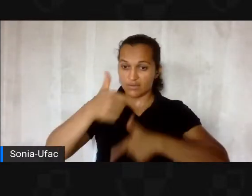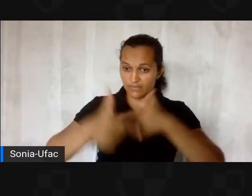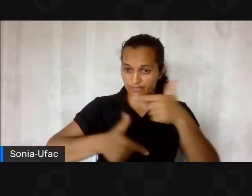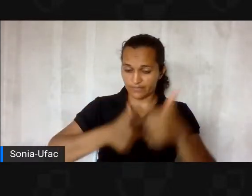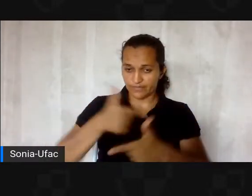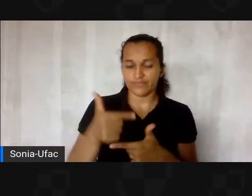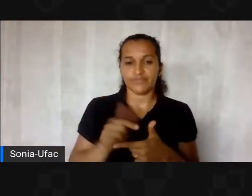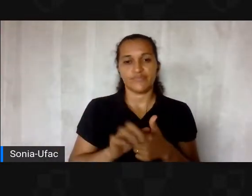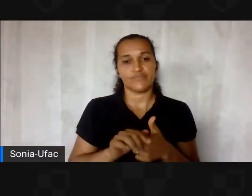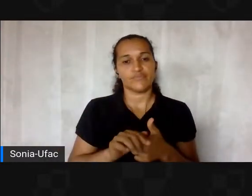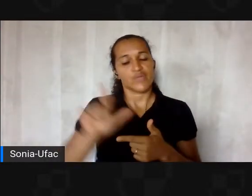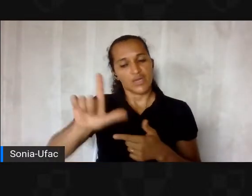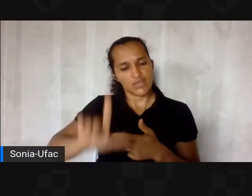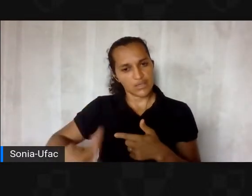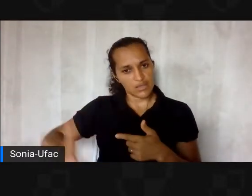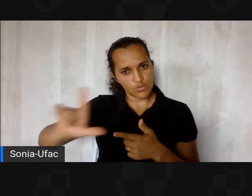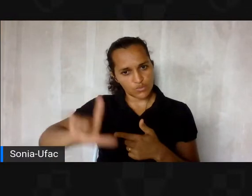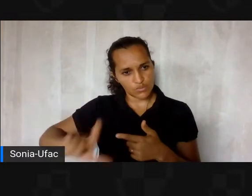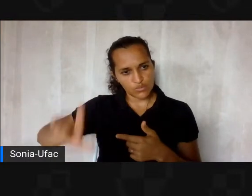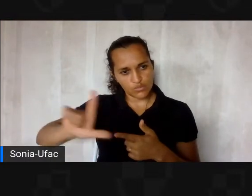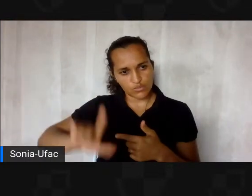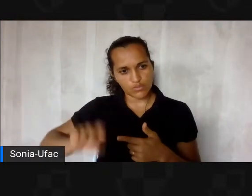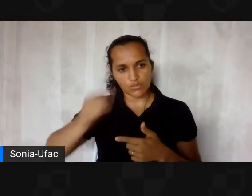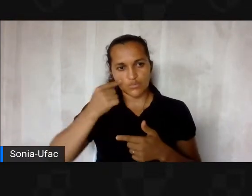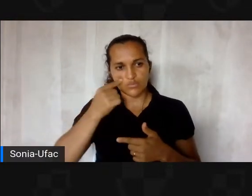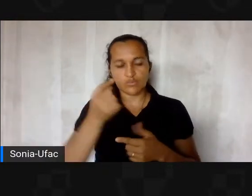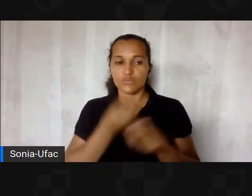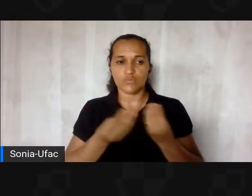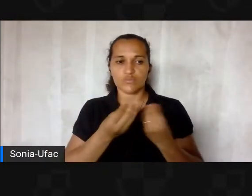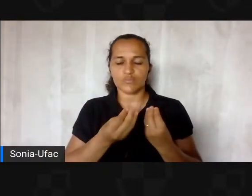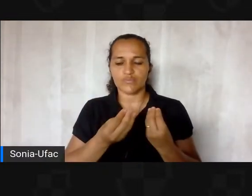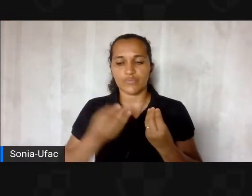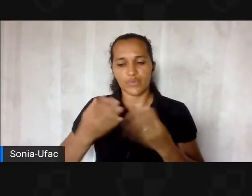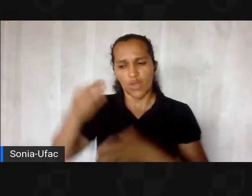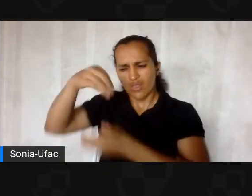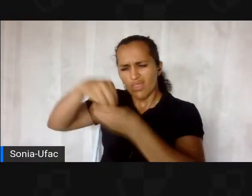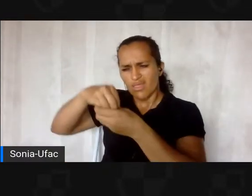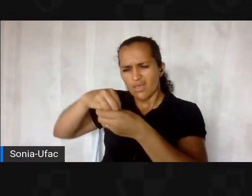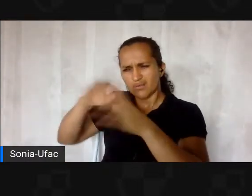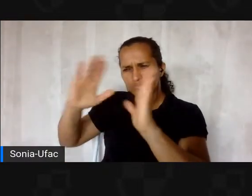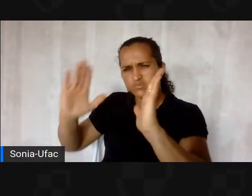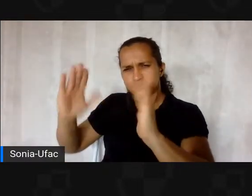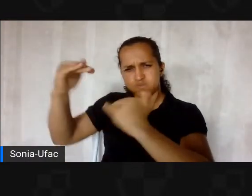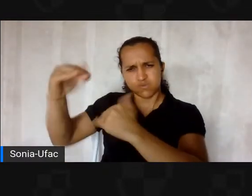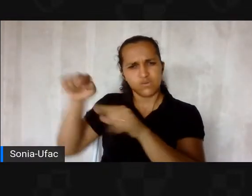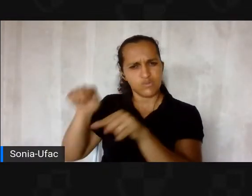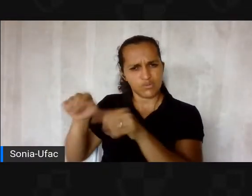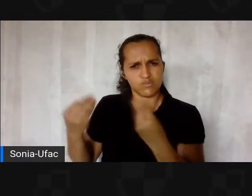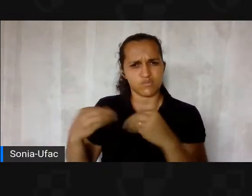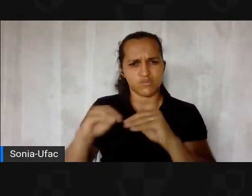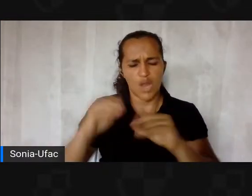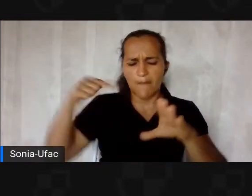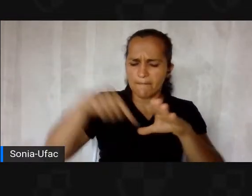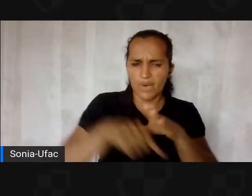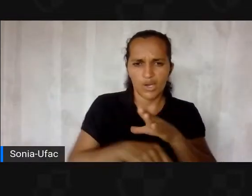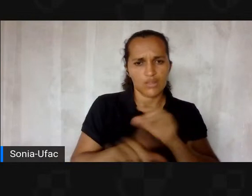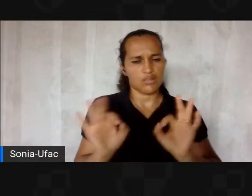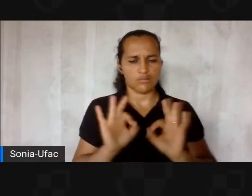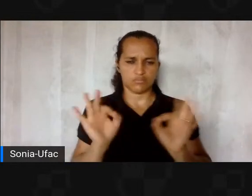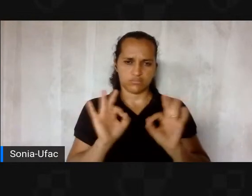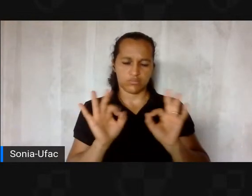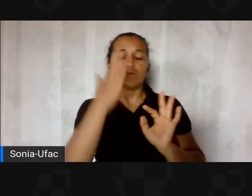a literatura, não dentro dos padrões que eram dados com profundidade, porque sabia da